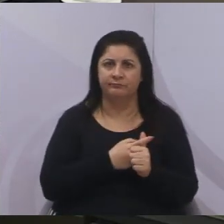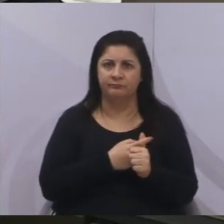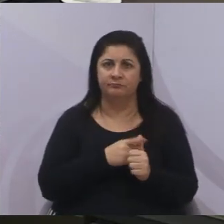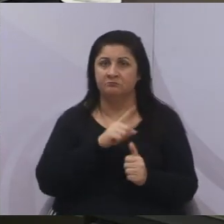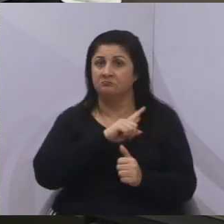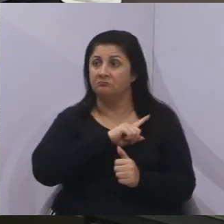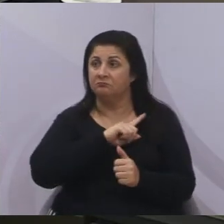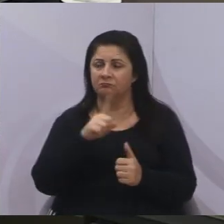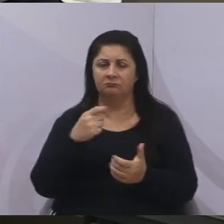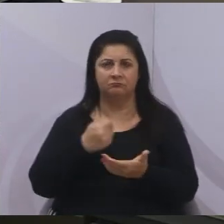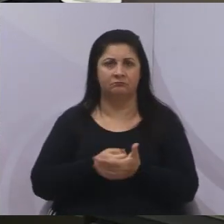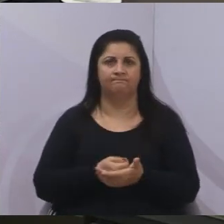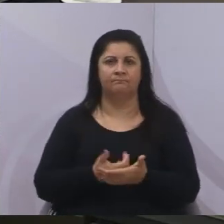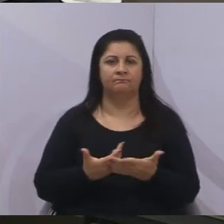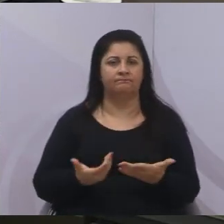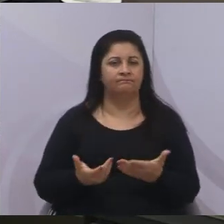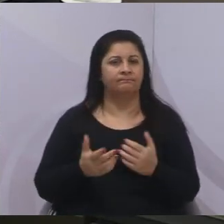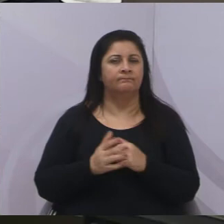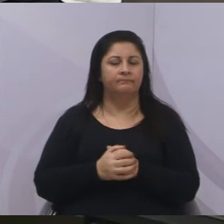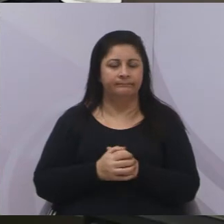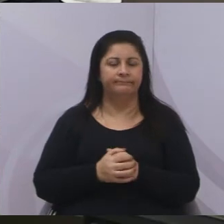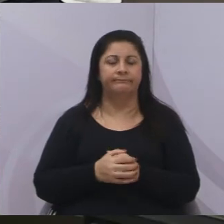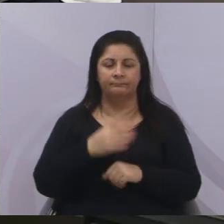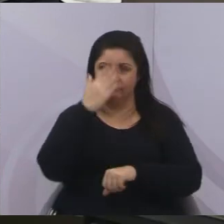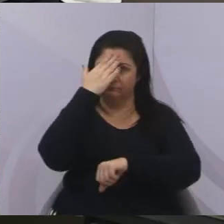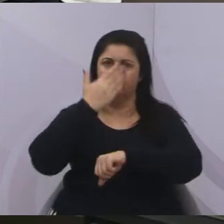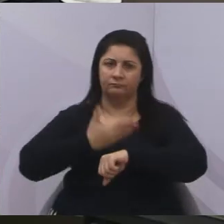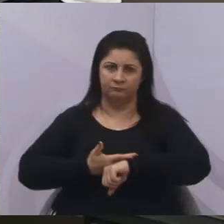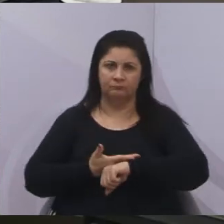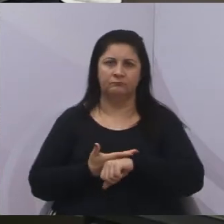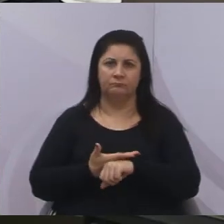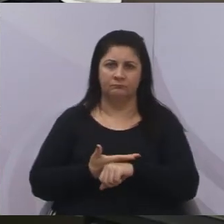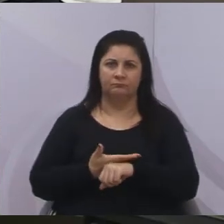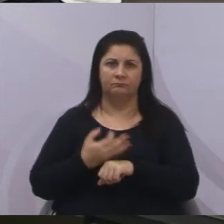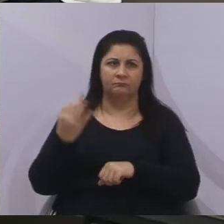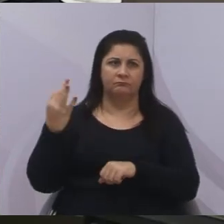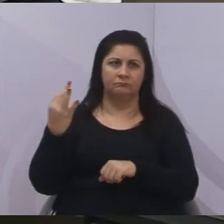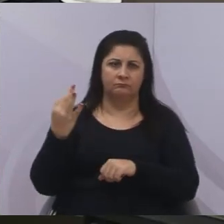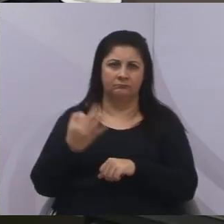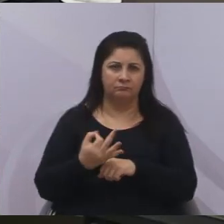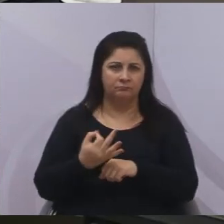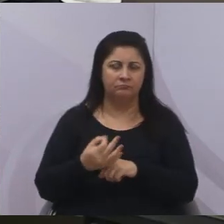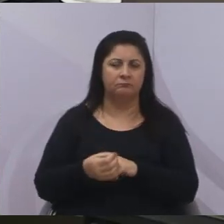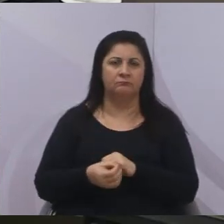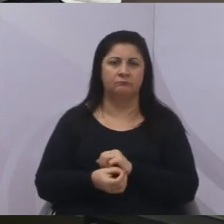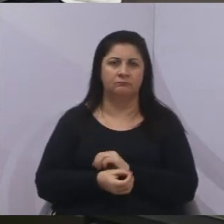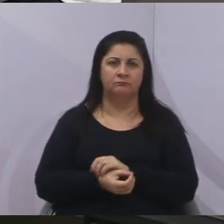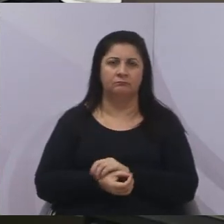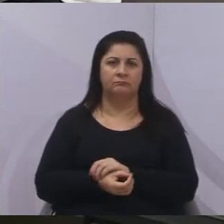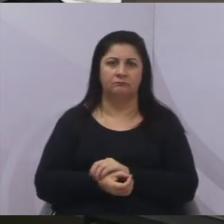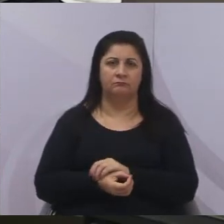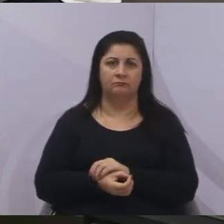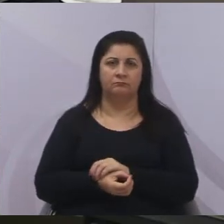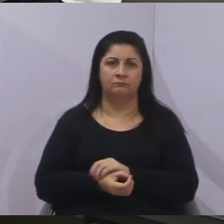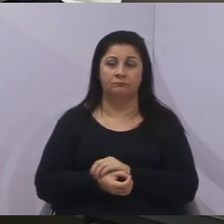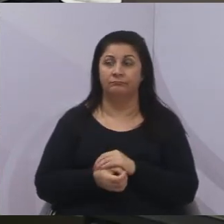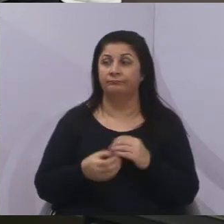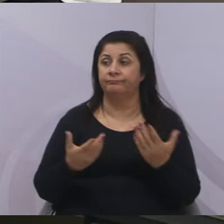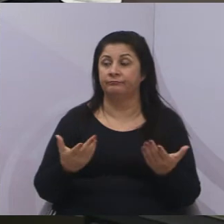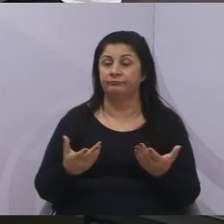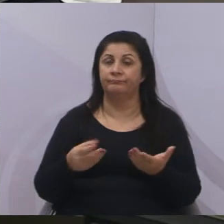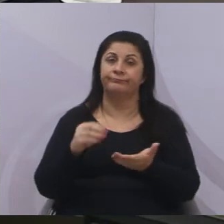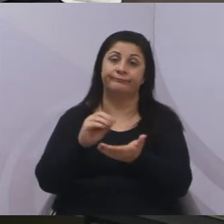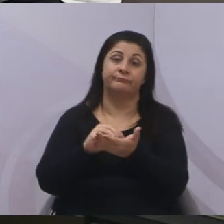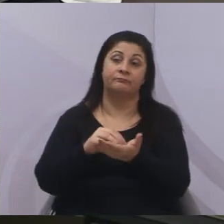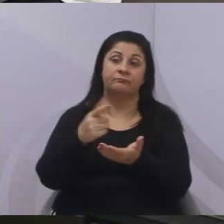cumpriram o seu papel, eu tenho absoluta certeza, como o cobertor é curto, que alguma coisa